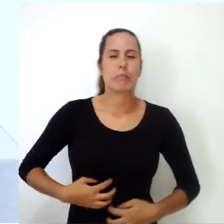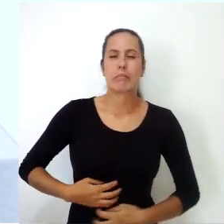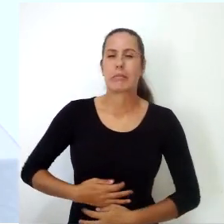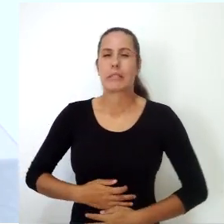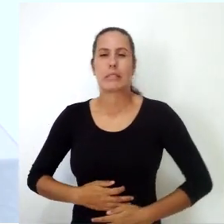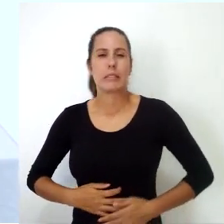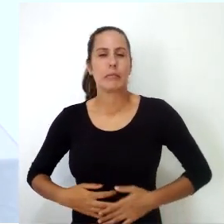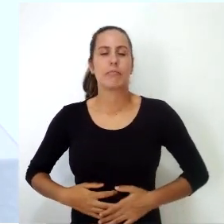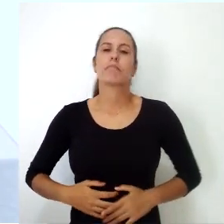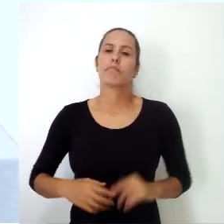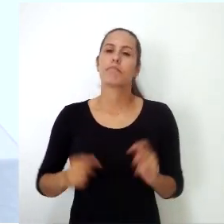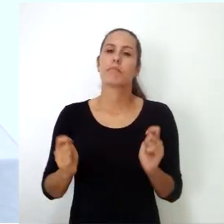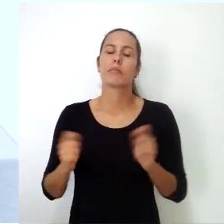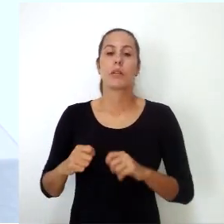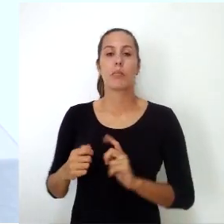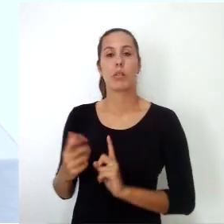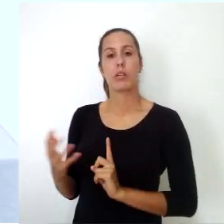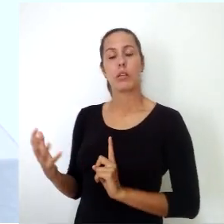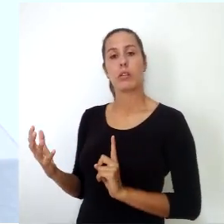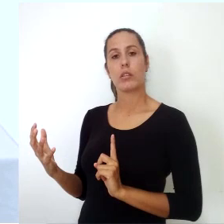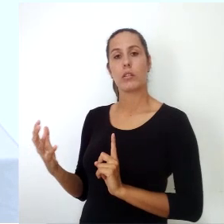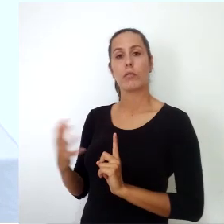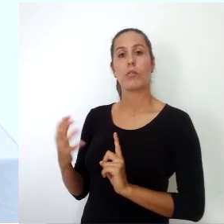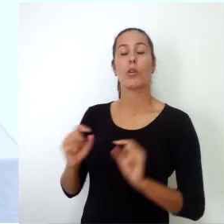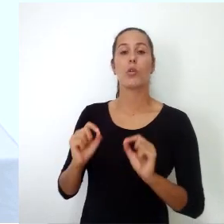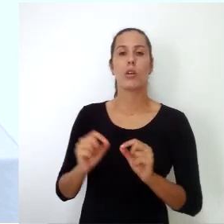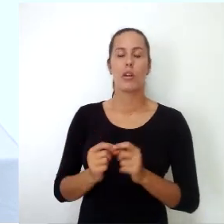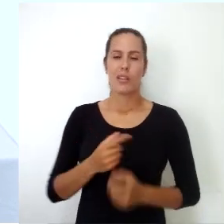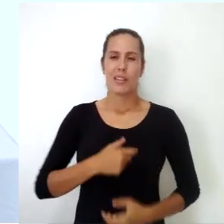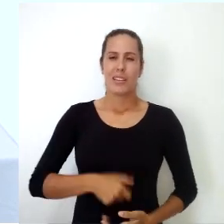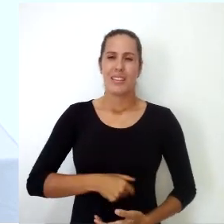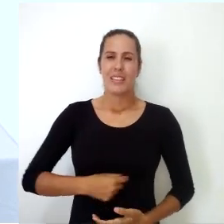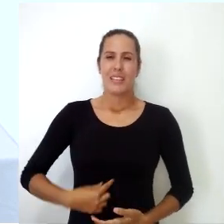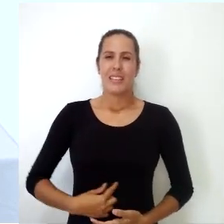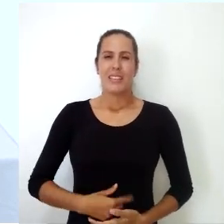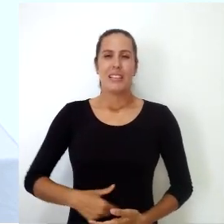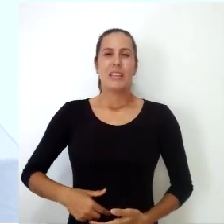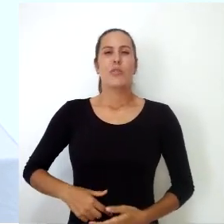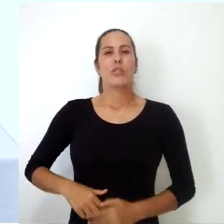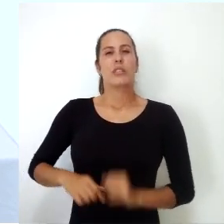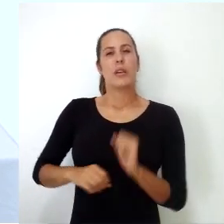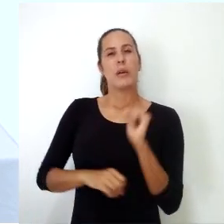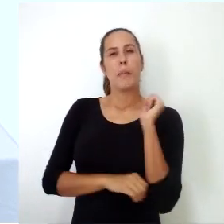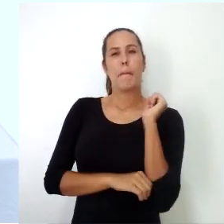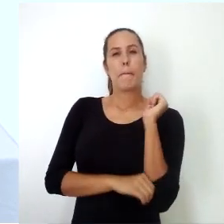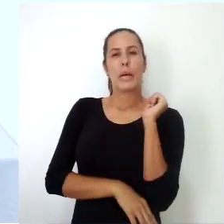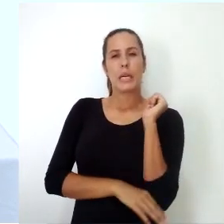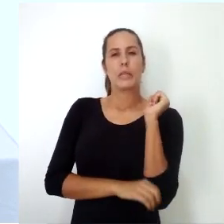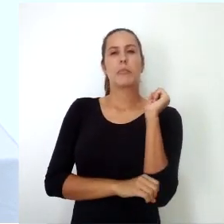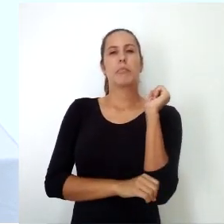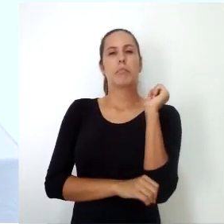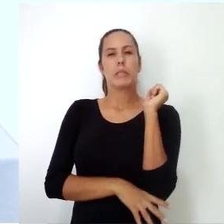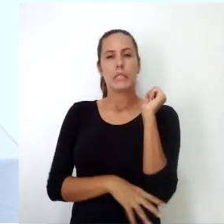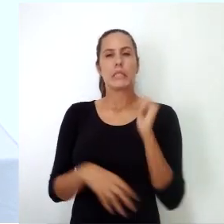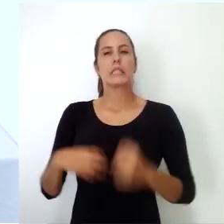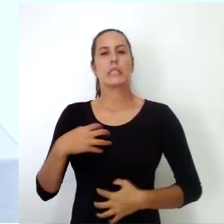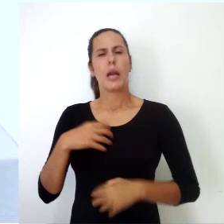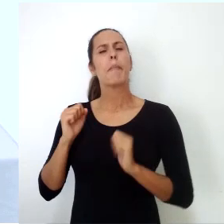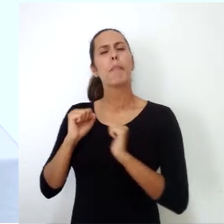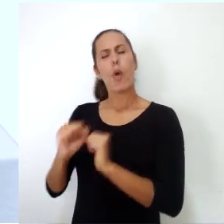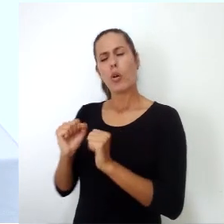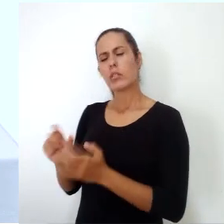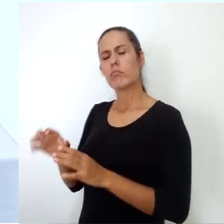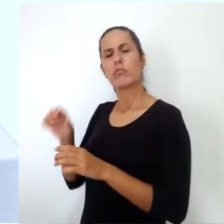mal, né? Te causou uma má digestão, provocou na realidade ali no intestino